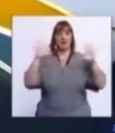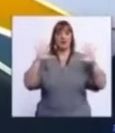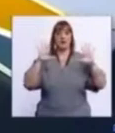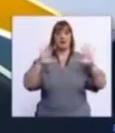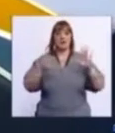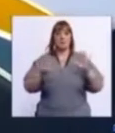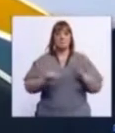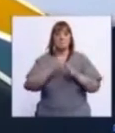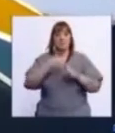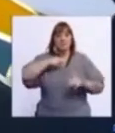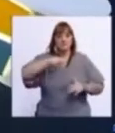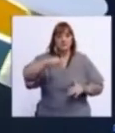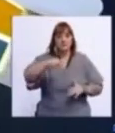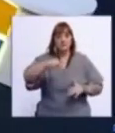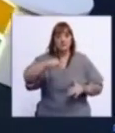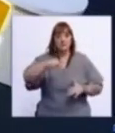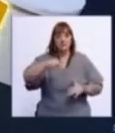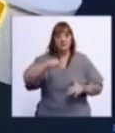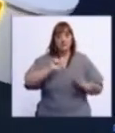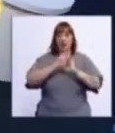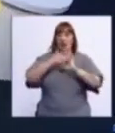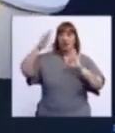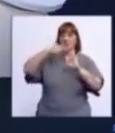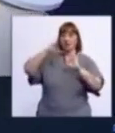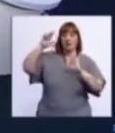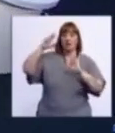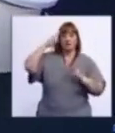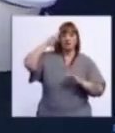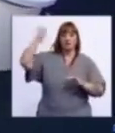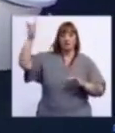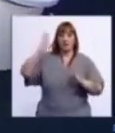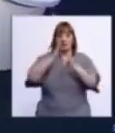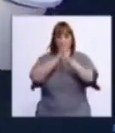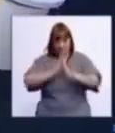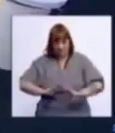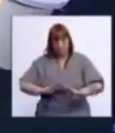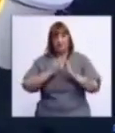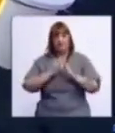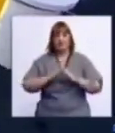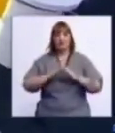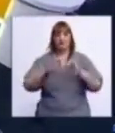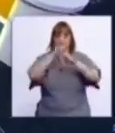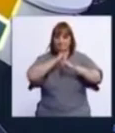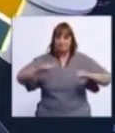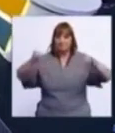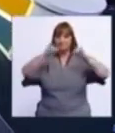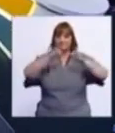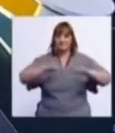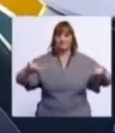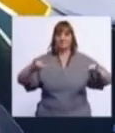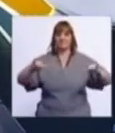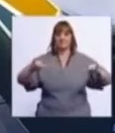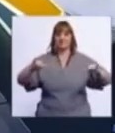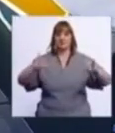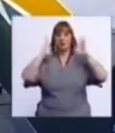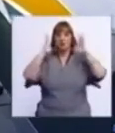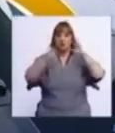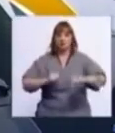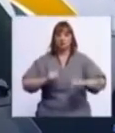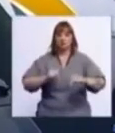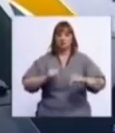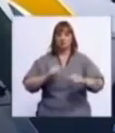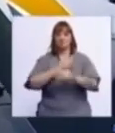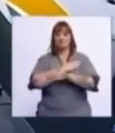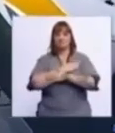Na primeira semana, vamos adorar o Senhor. Na segunda semana, haverá um pronunciamento e vai ser: todos os empregados do